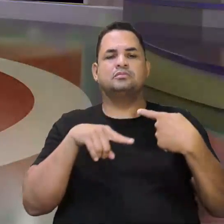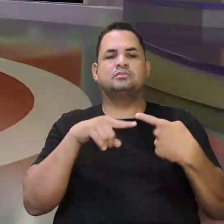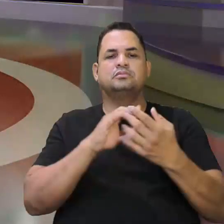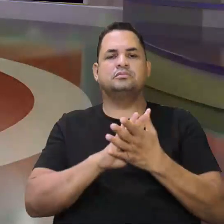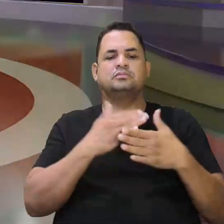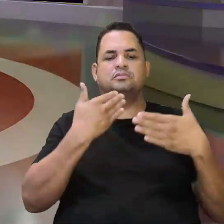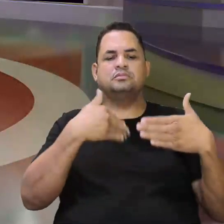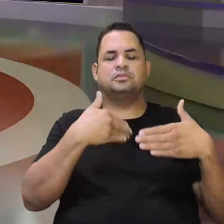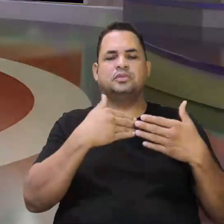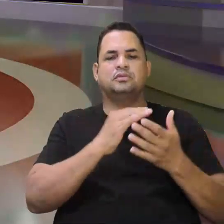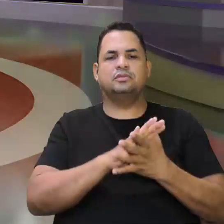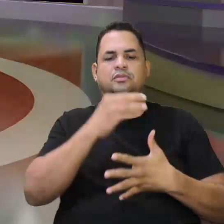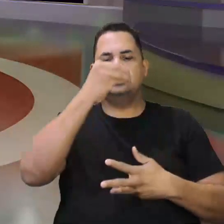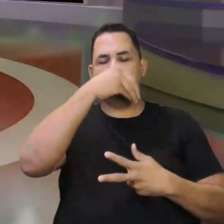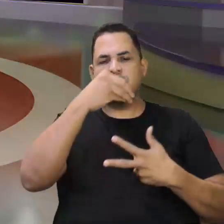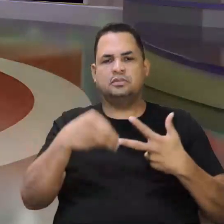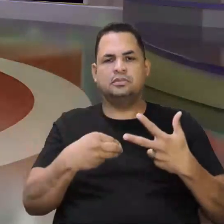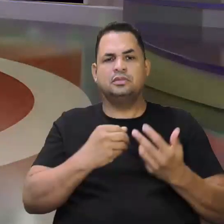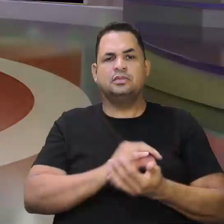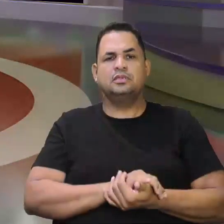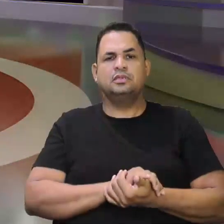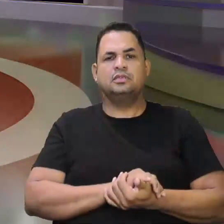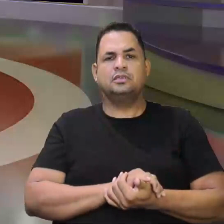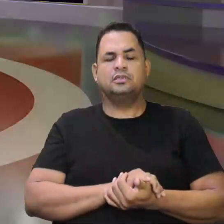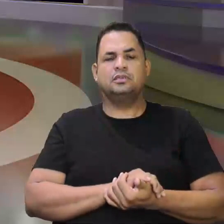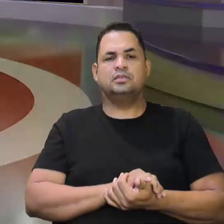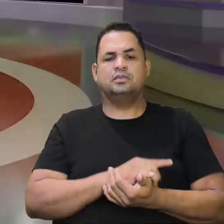as provas do Enem. Porque, olha só, no Enem,